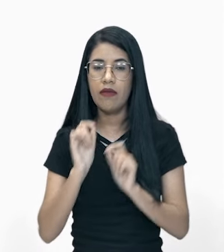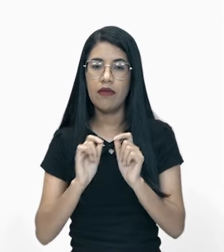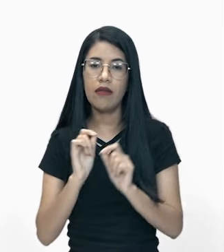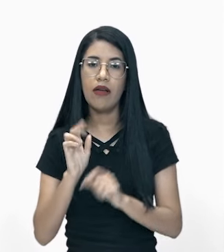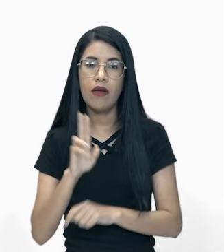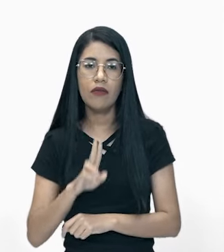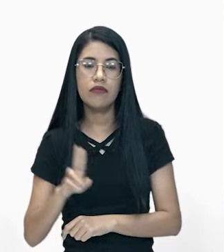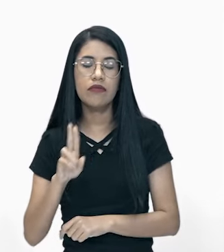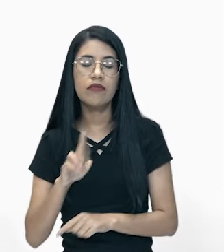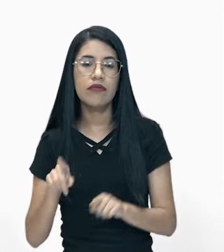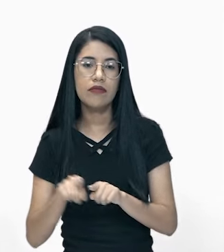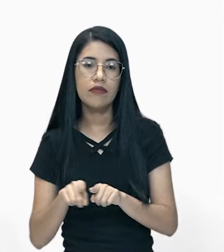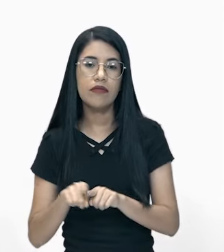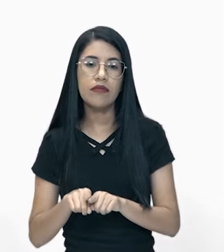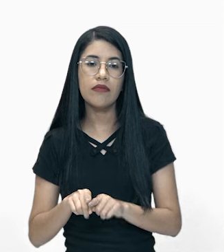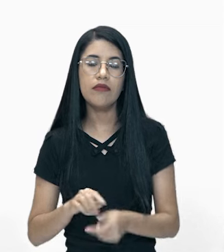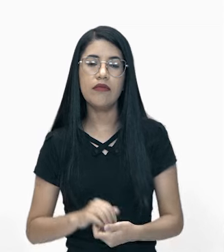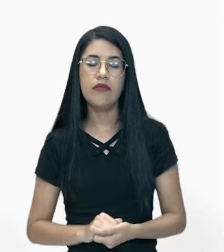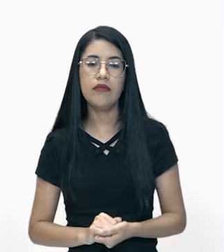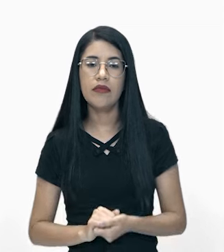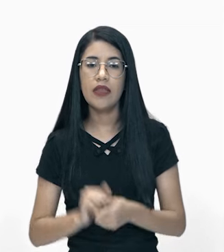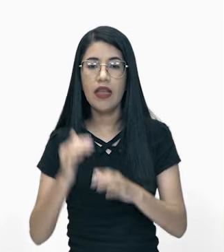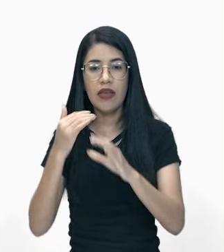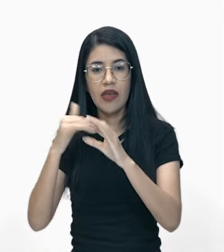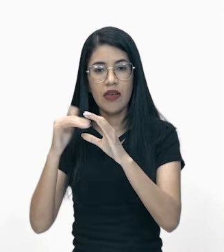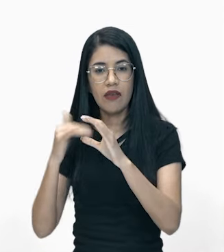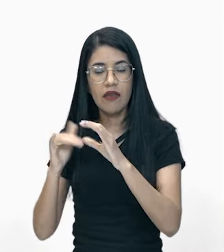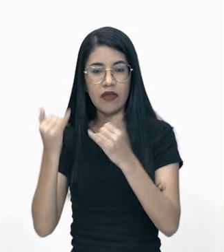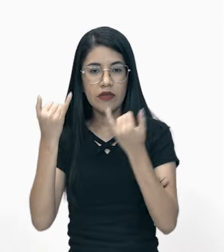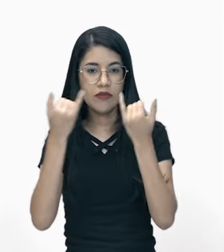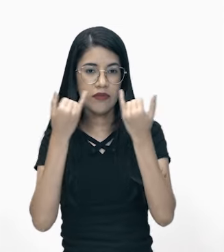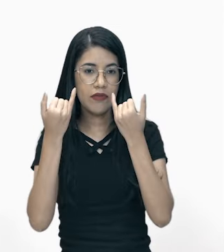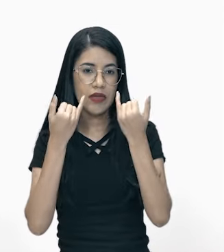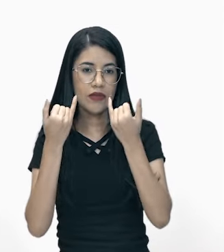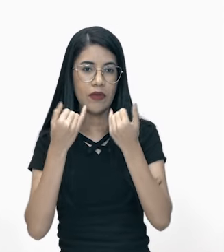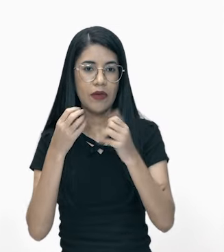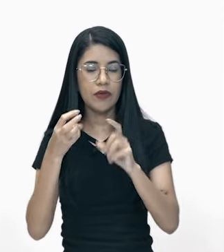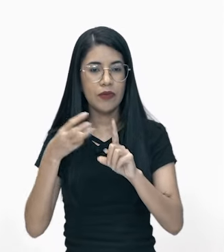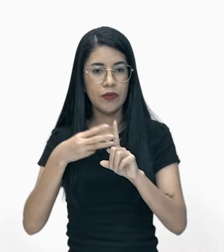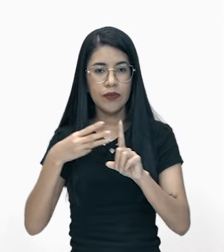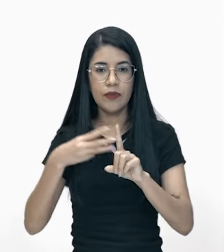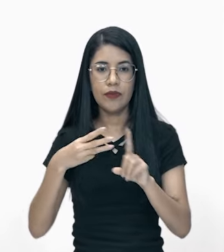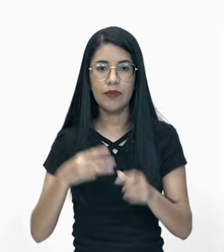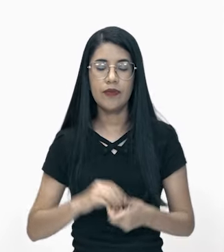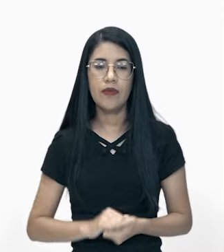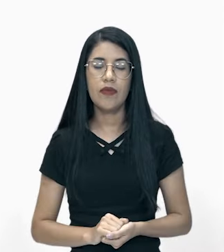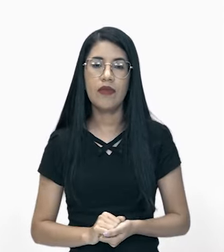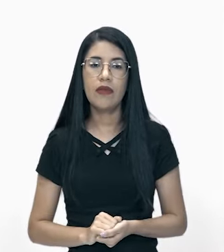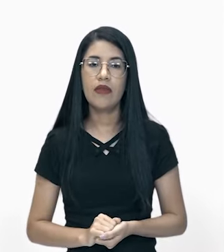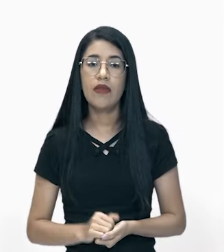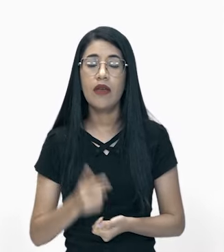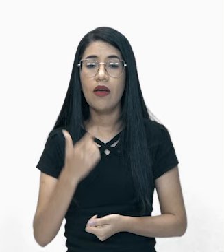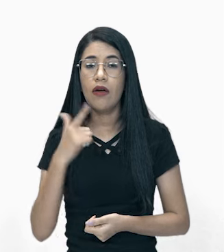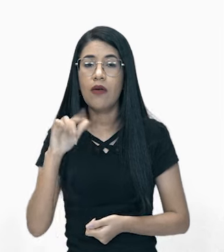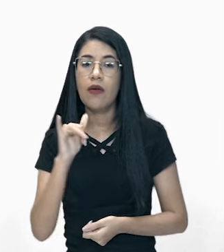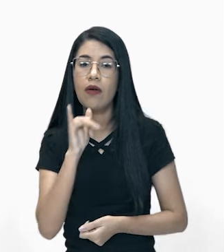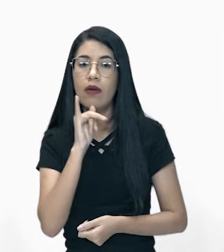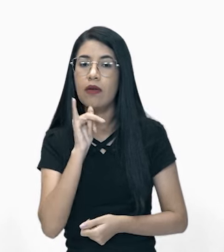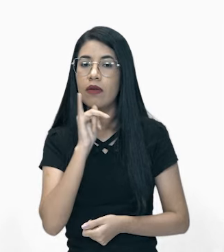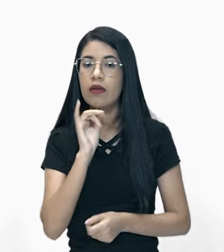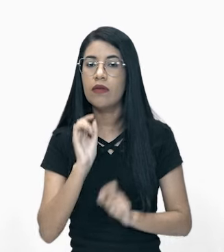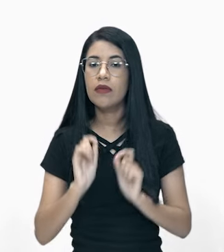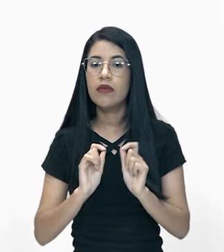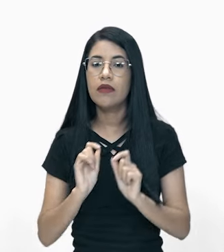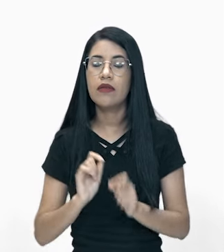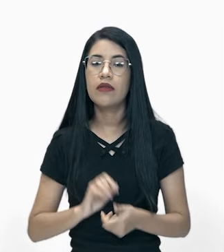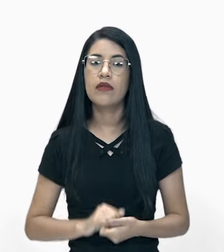e temos essa transmissão de dados via Bluetooth. Uma outra aplicação que